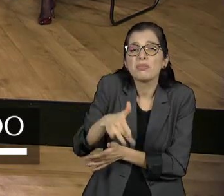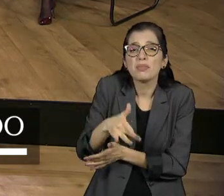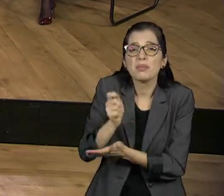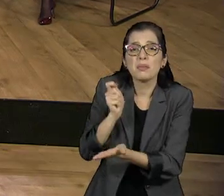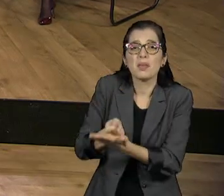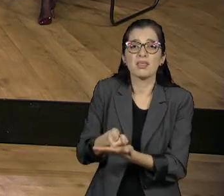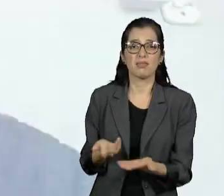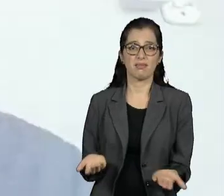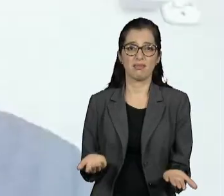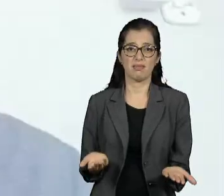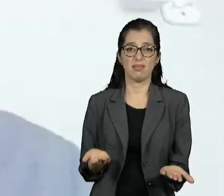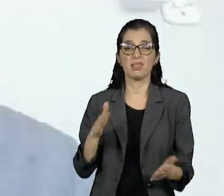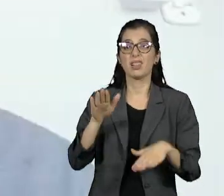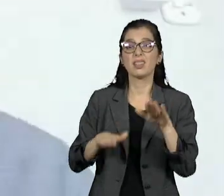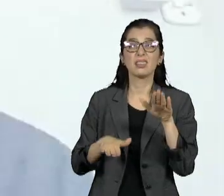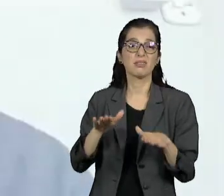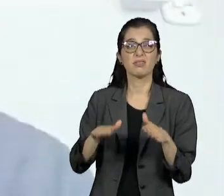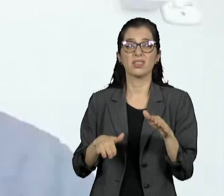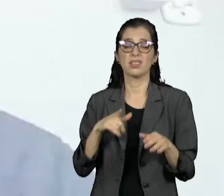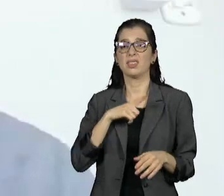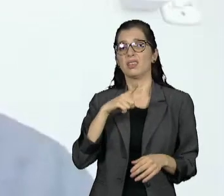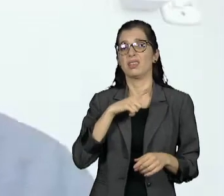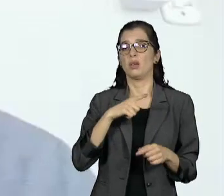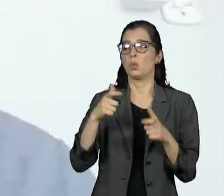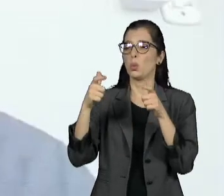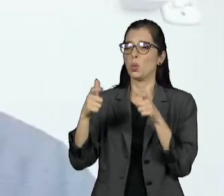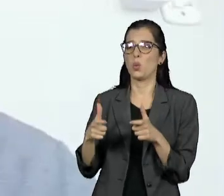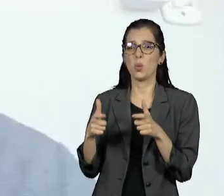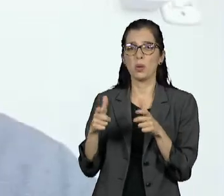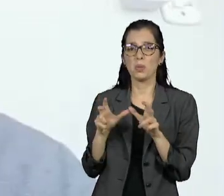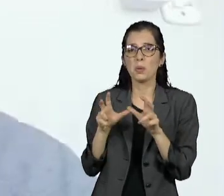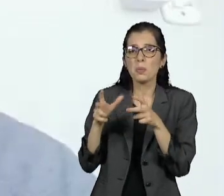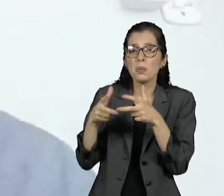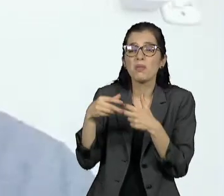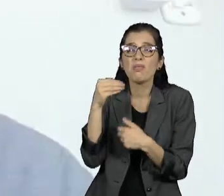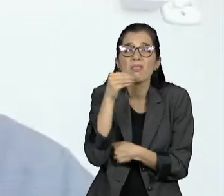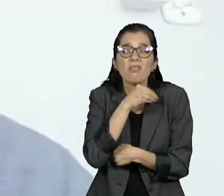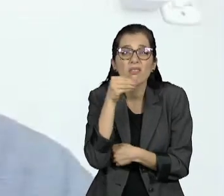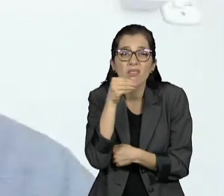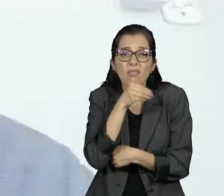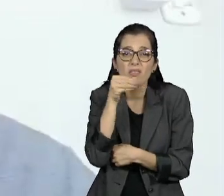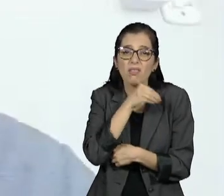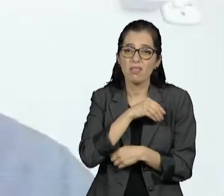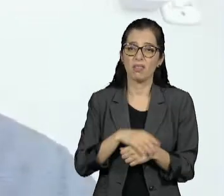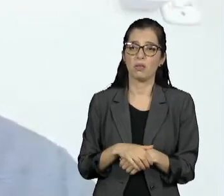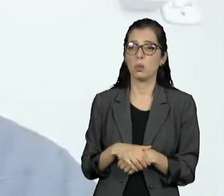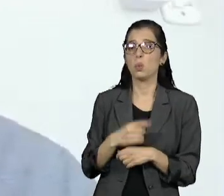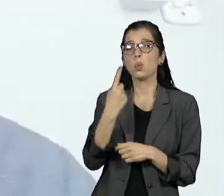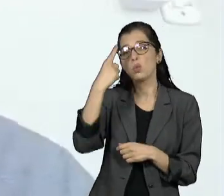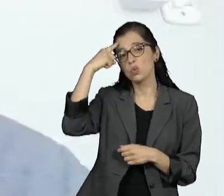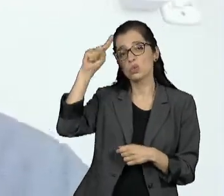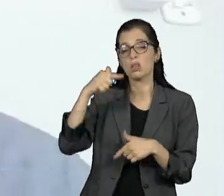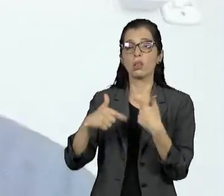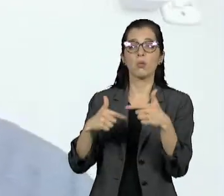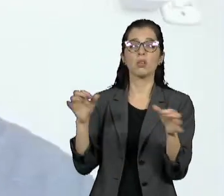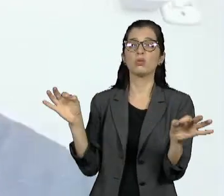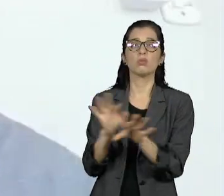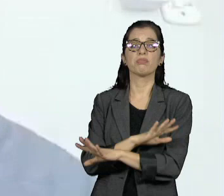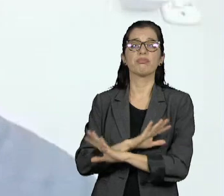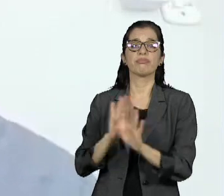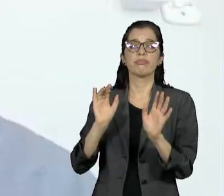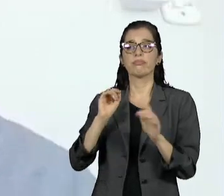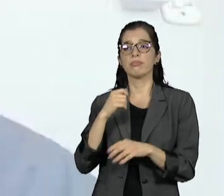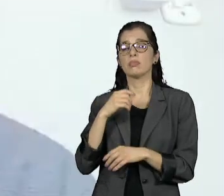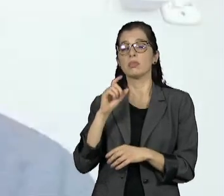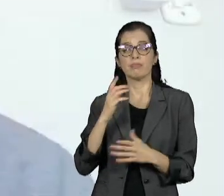funciona por um dia. Então, a gente precisa ver melhor esses dados para ver qual é o tipo de cidade. Se é uma cidade com Câmara que